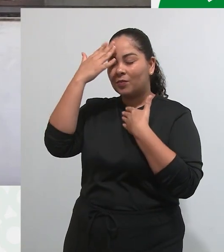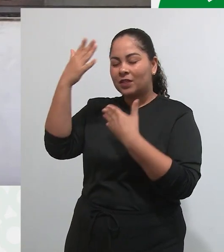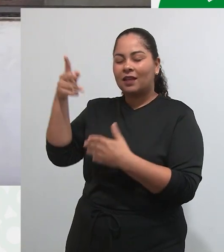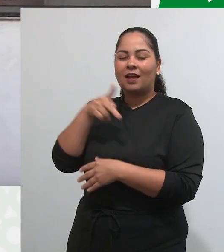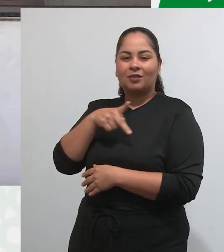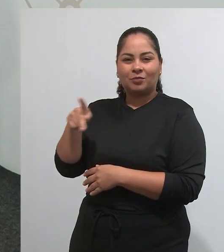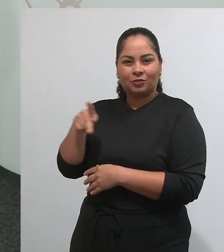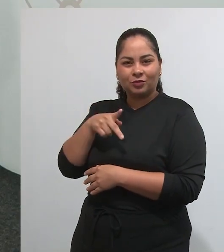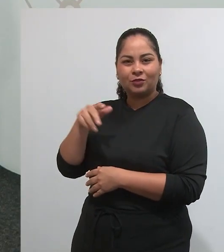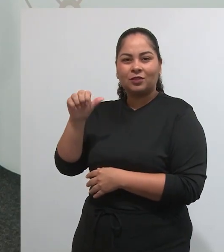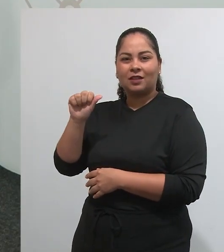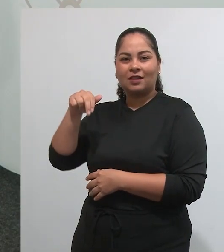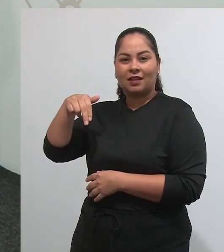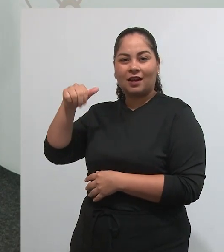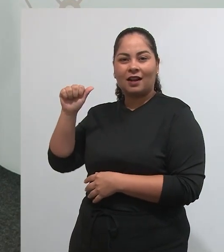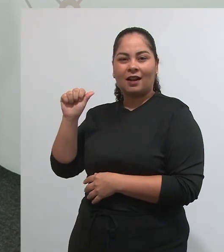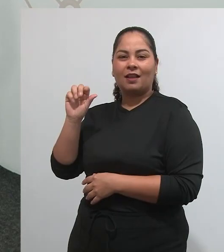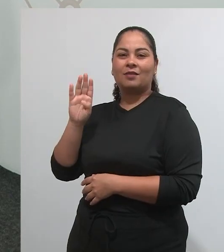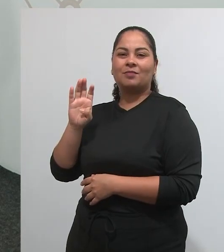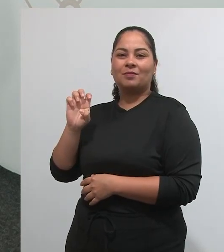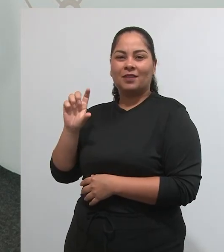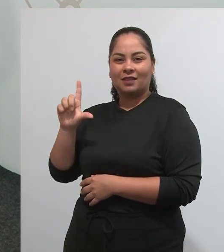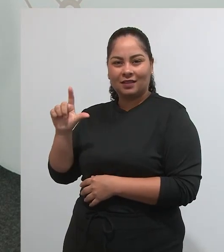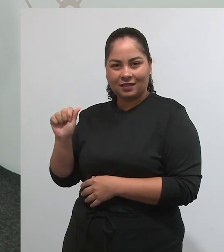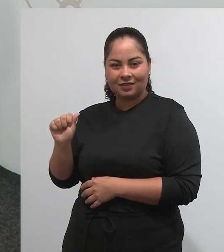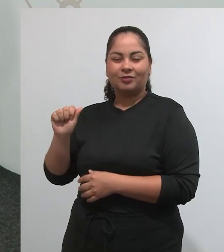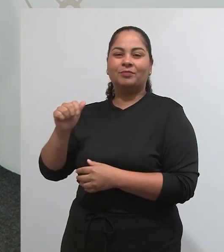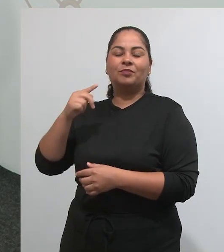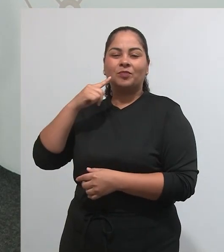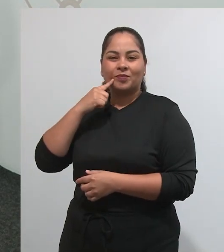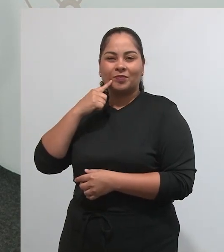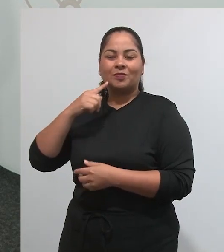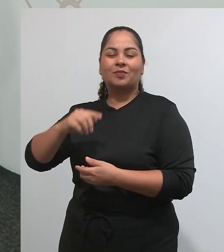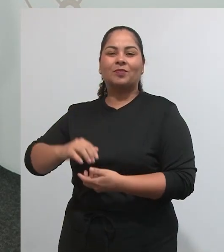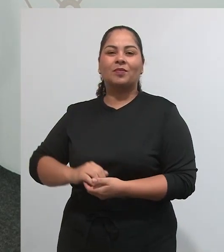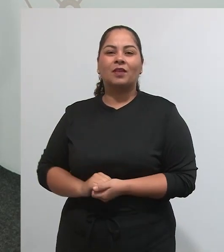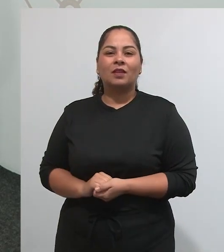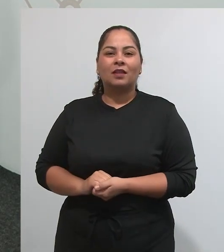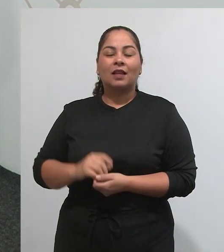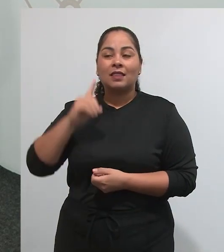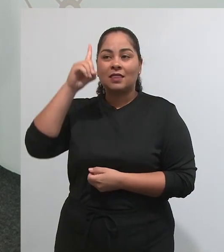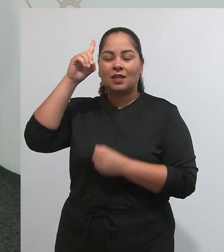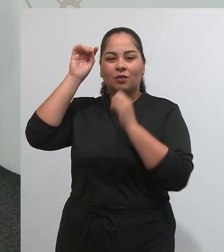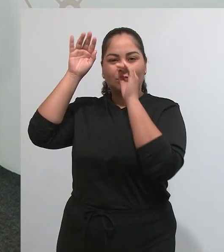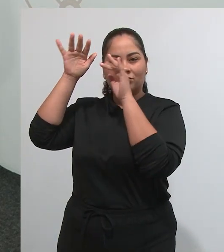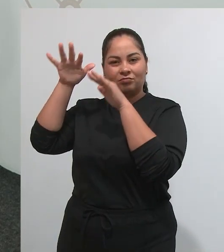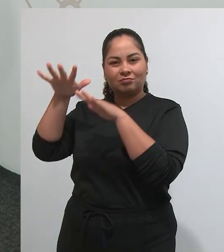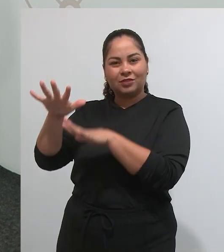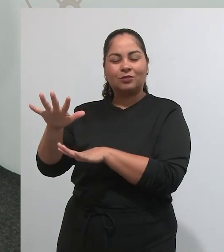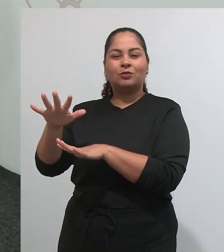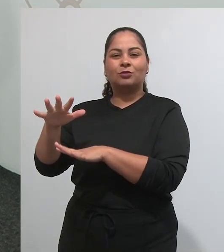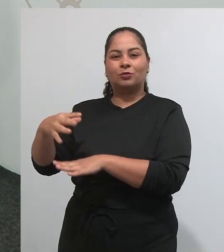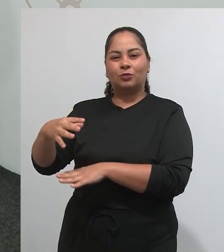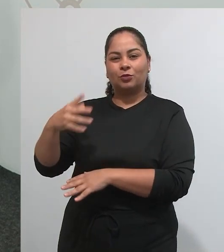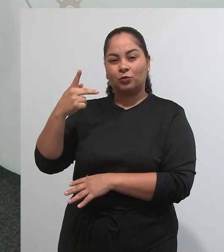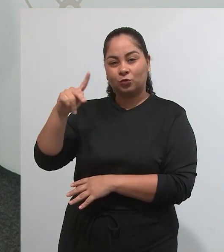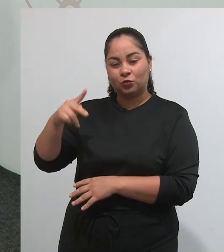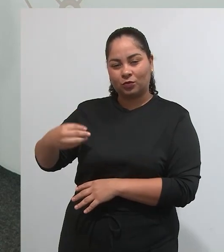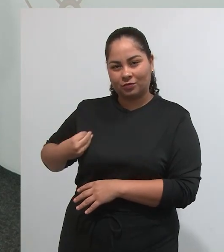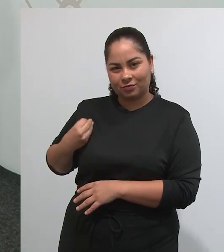parte da minha vida, você trabalhou junto comigo. Fiquei muito feliz. Que Deus abençoe